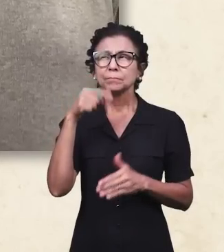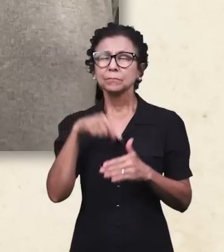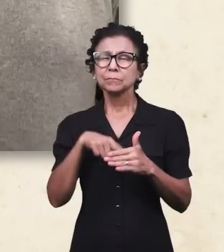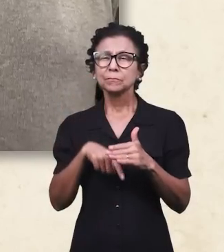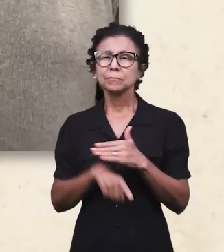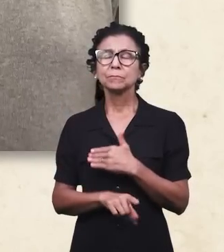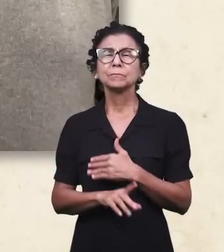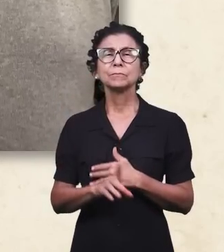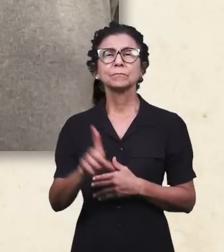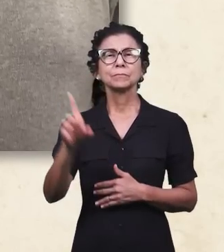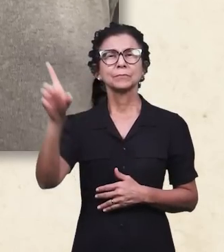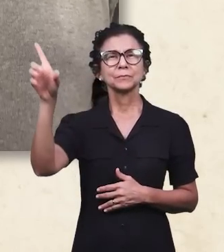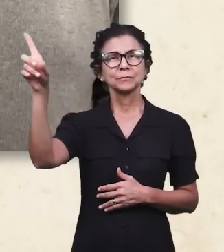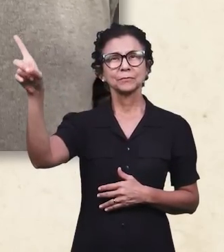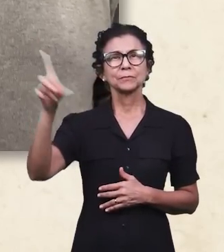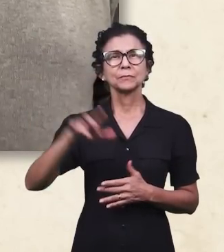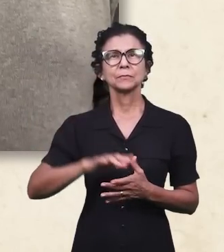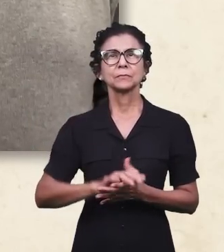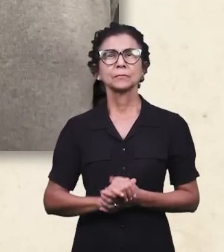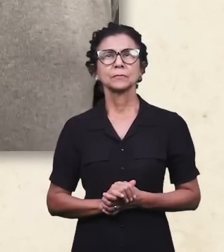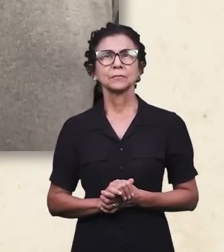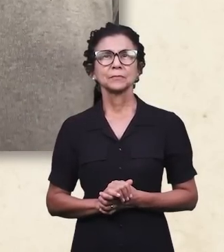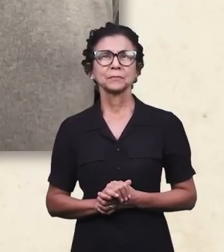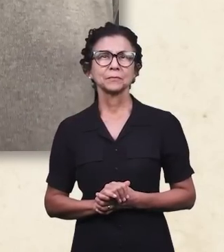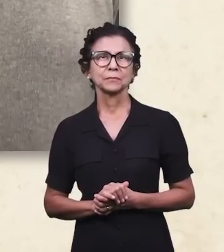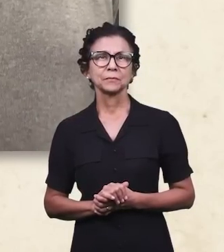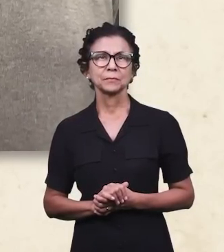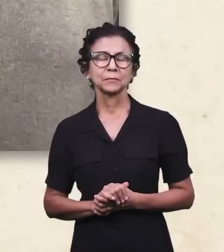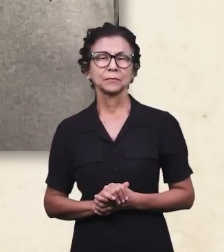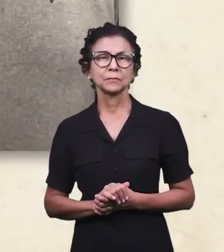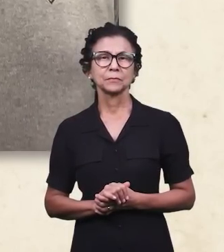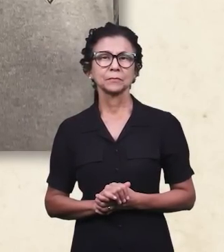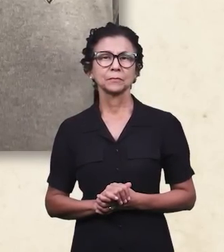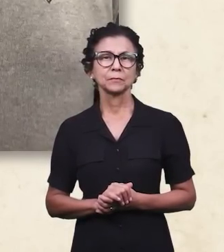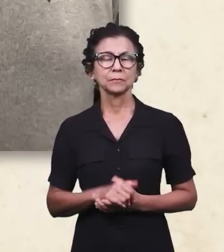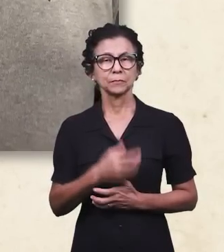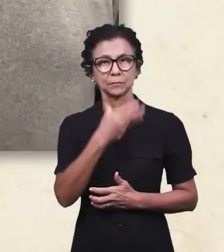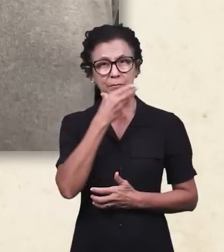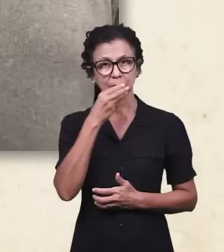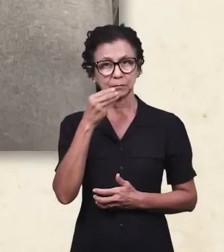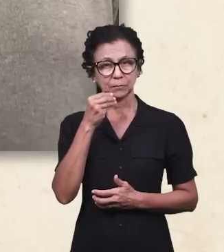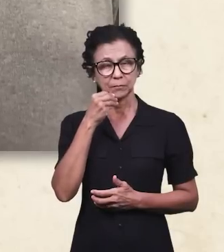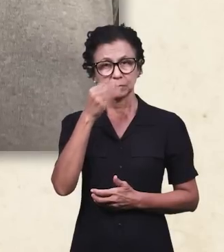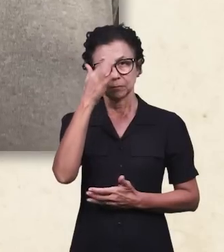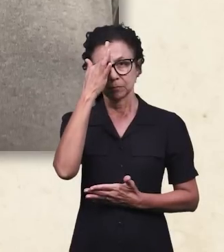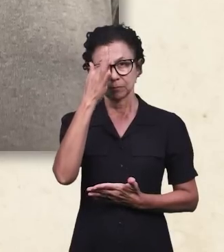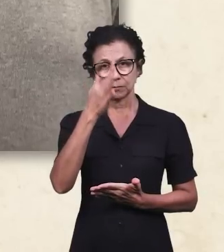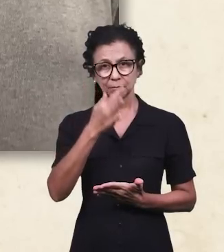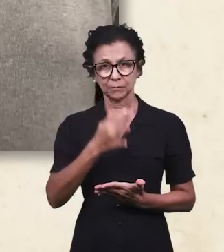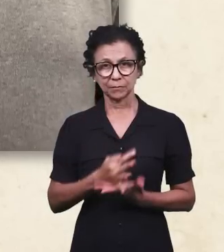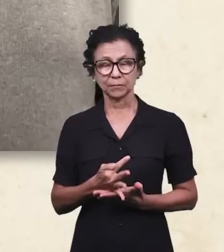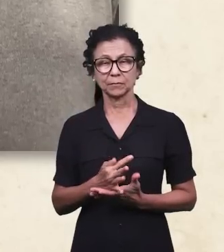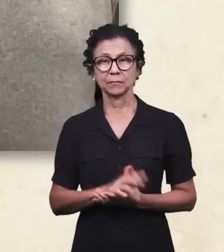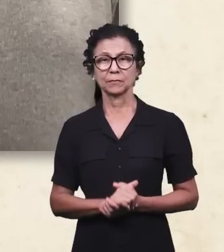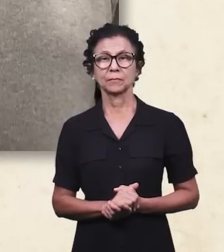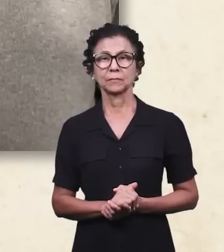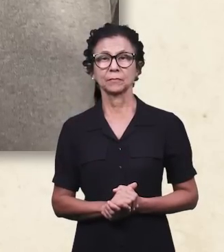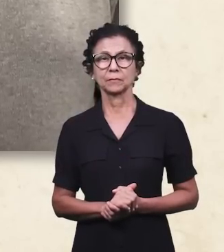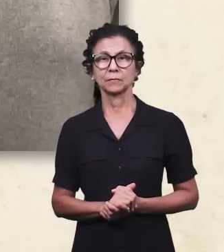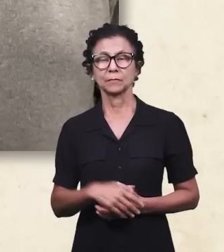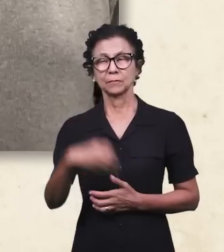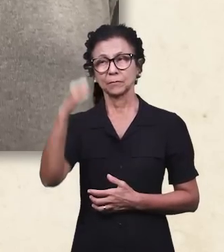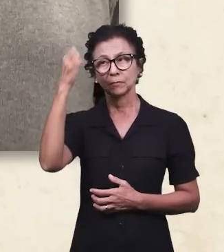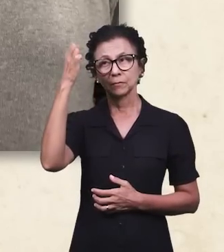Ele. O jejum é pela fé, por orientação e por uma experiência que